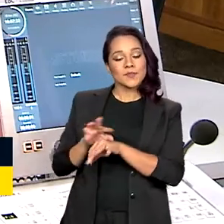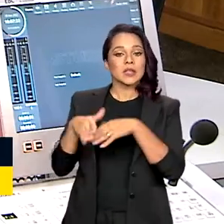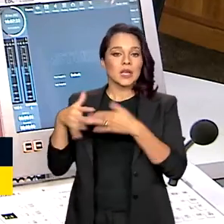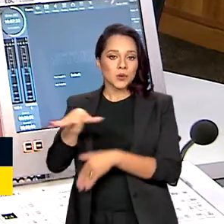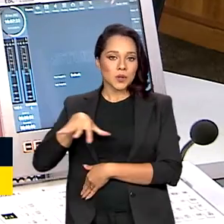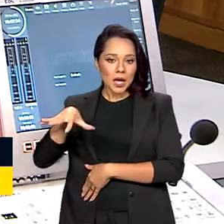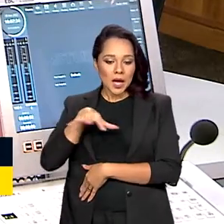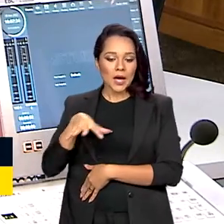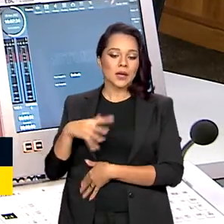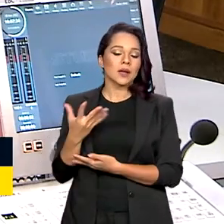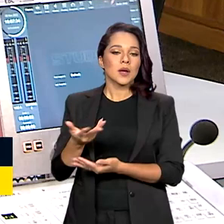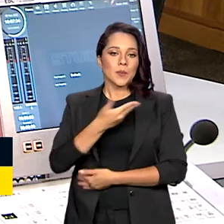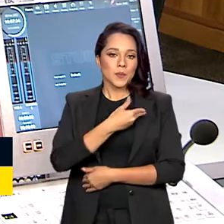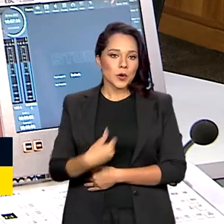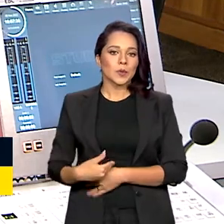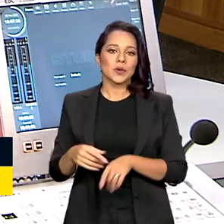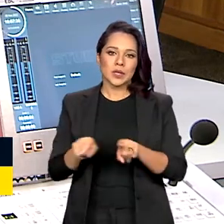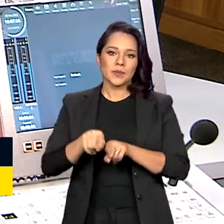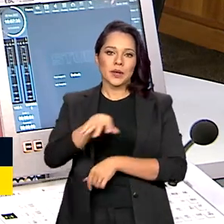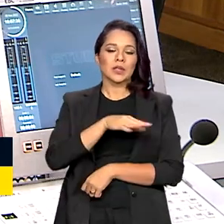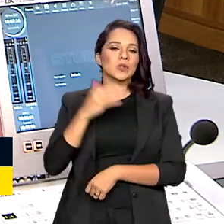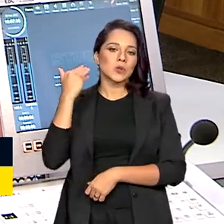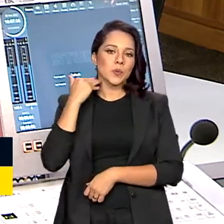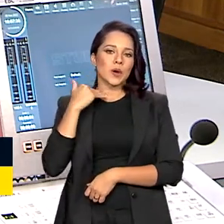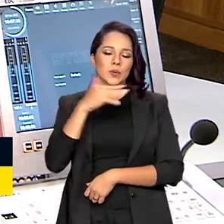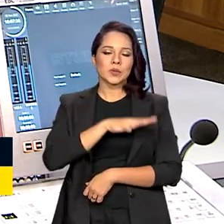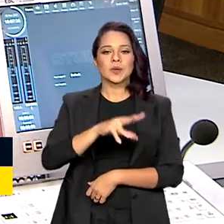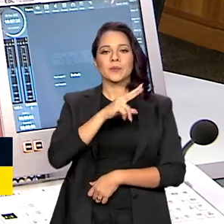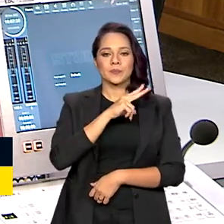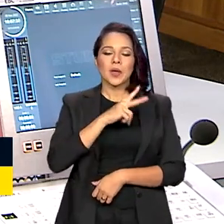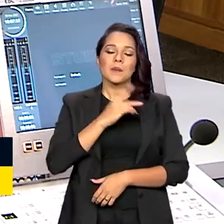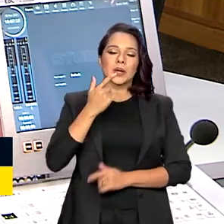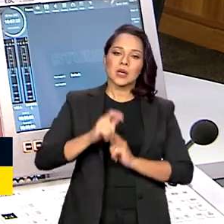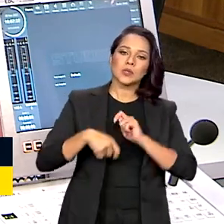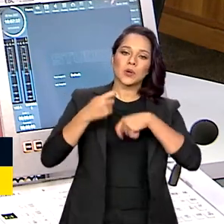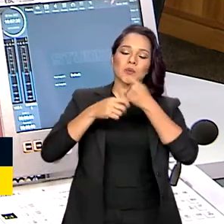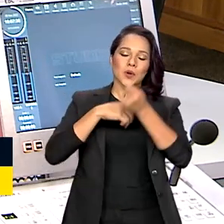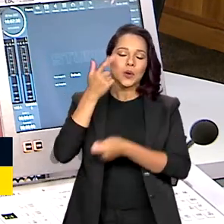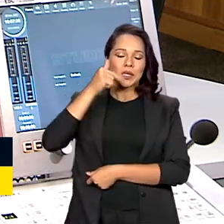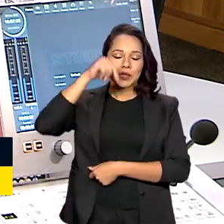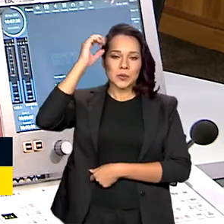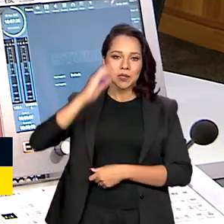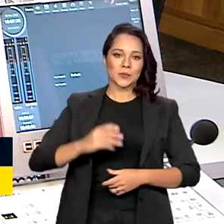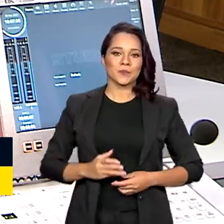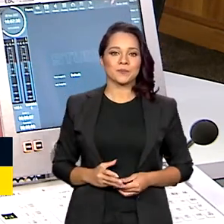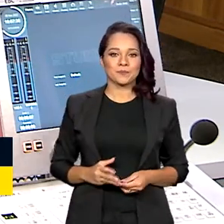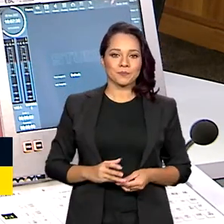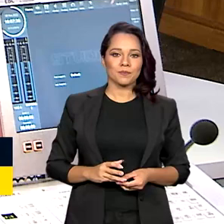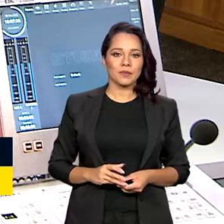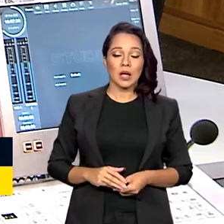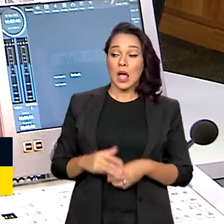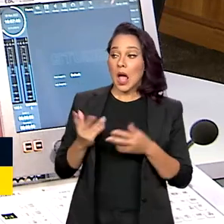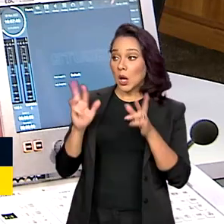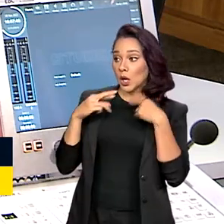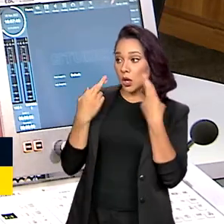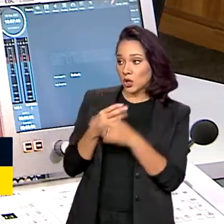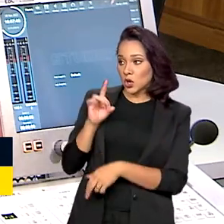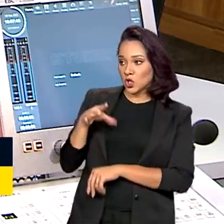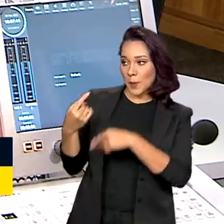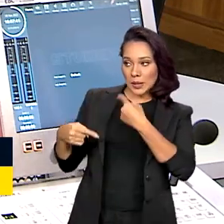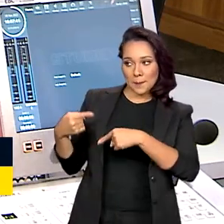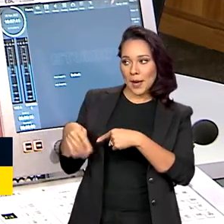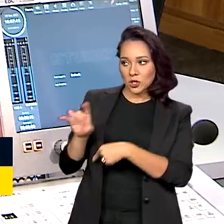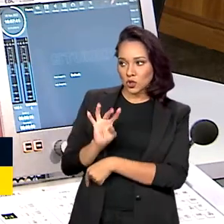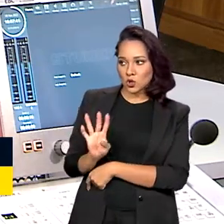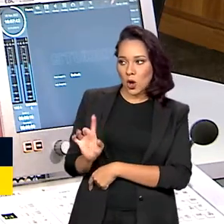do setor público quanto de bancos do setor privado para que essa economia aconteça aqui no Brasil. Agora, ministro, a conferência não é só para debate,